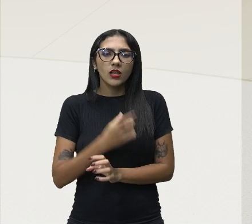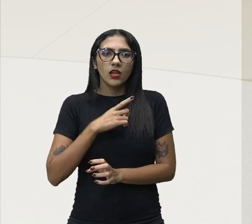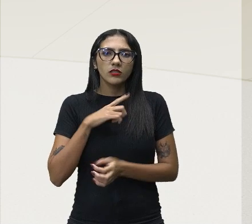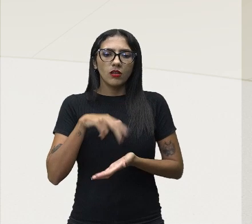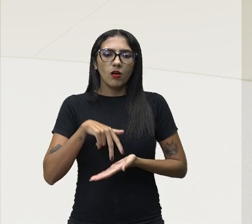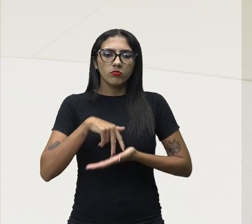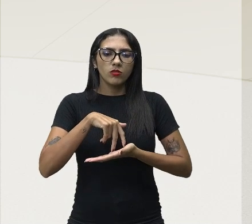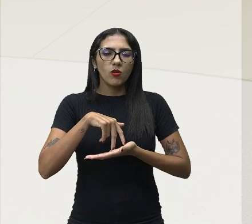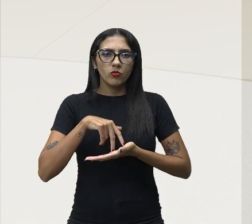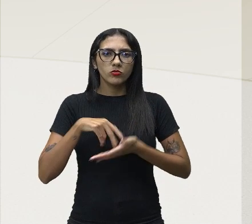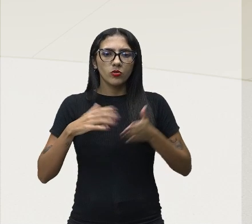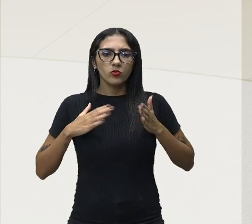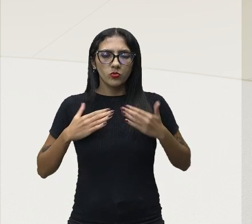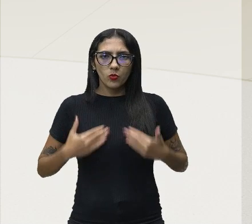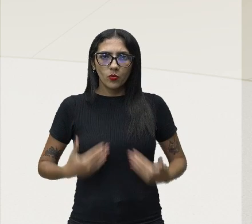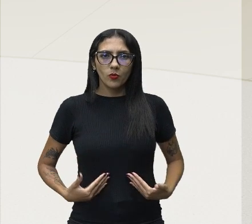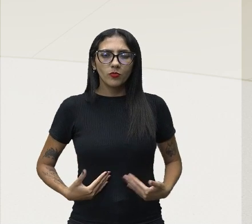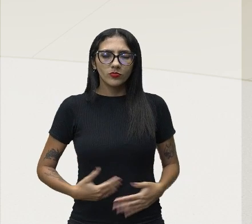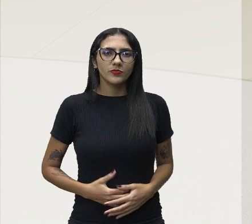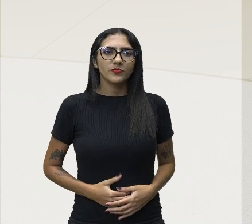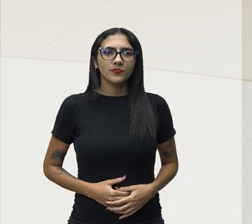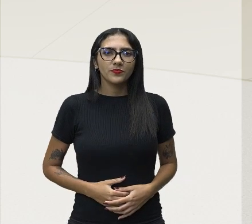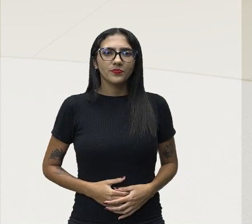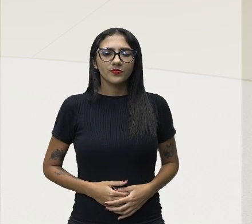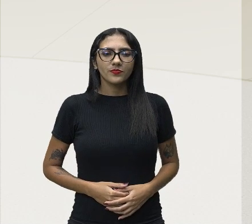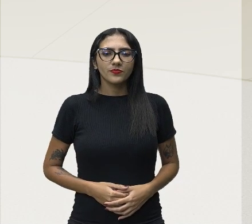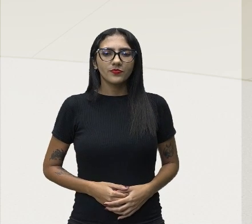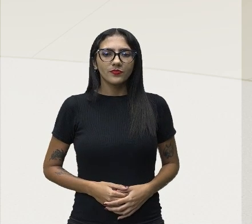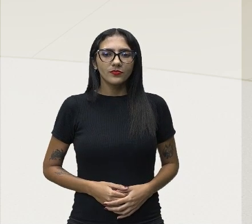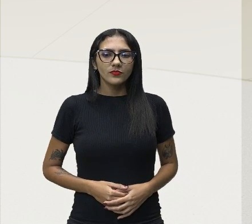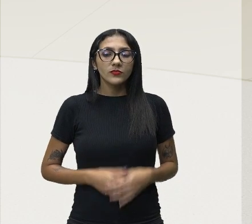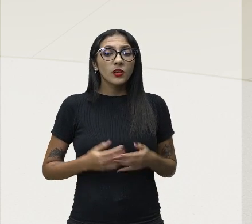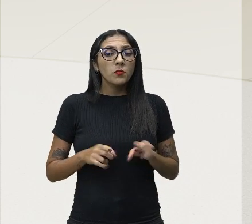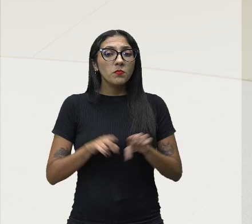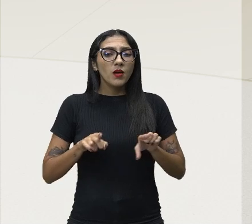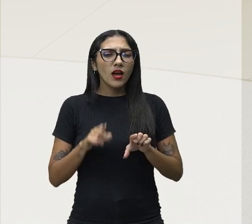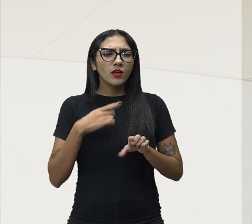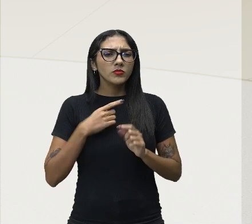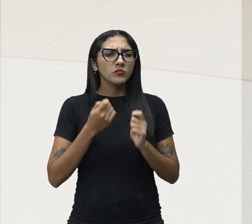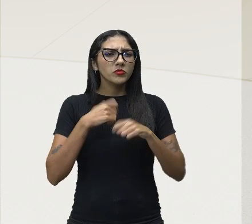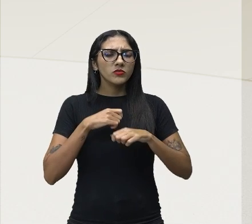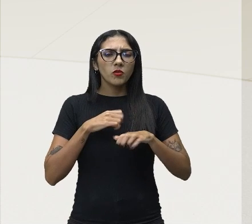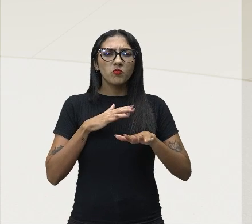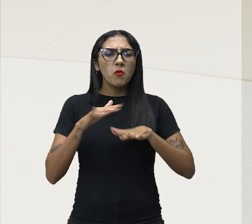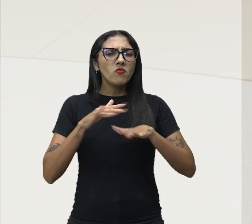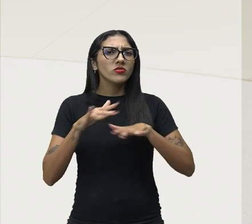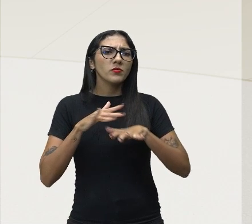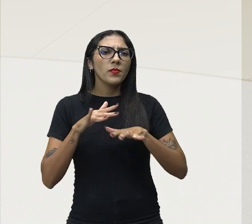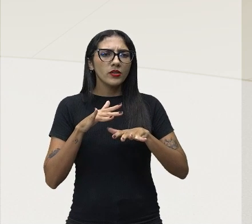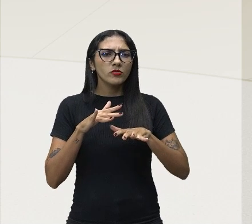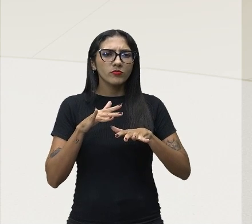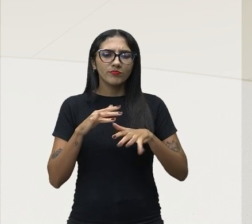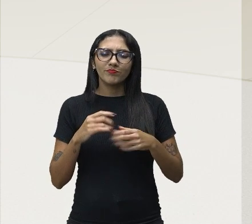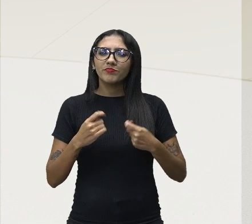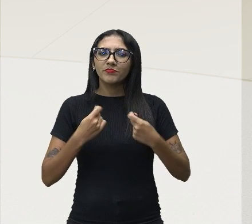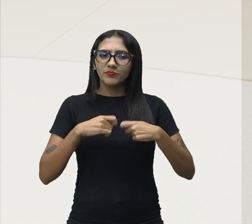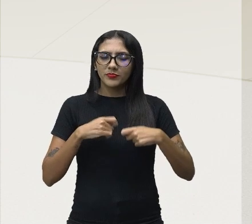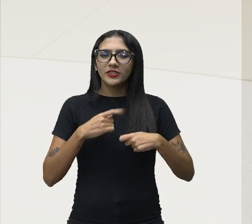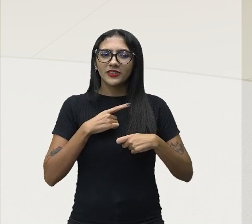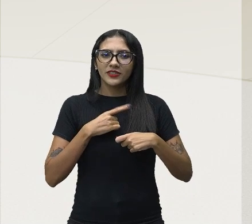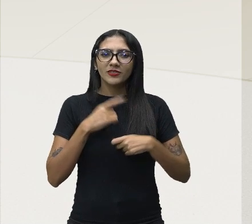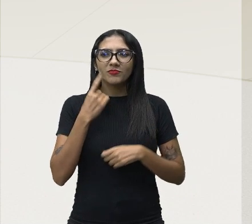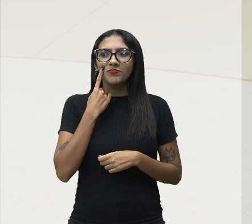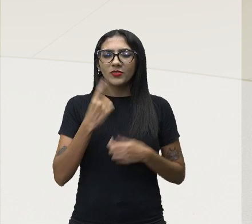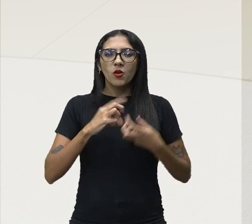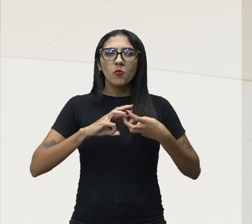dá forma ao nosso corpo. Mas, para que ele consiga realizar movimentos, é necessário que tenha ali o